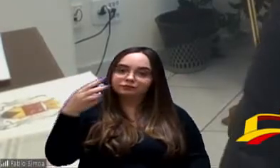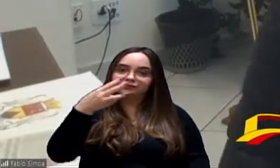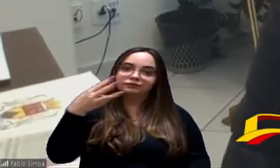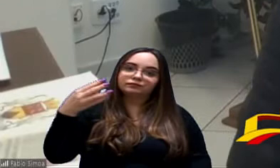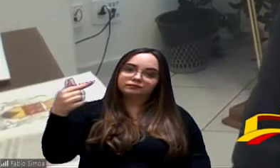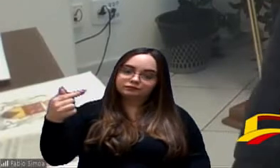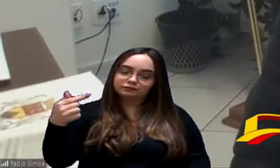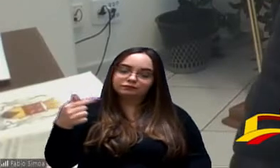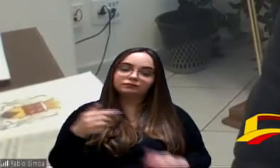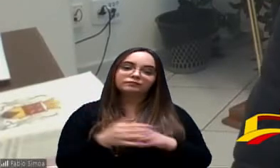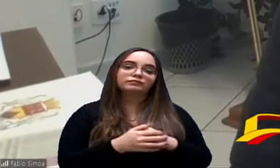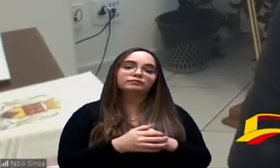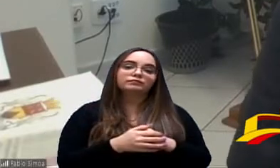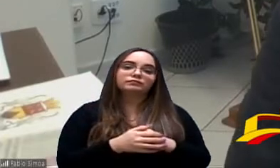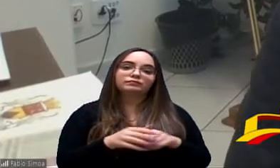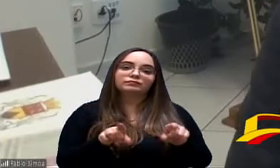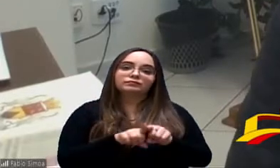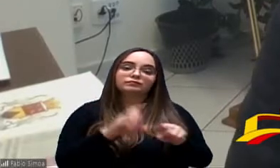334/2017, Uber, CPFL